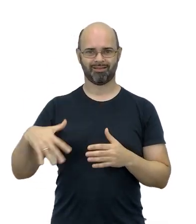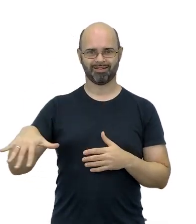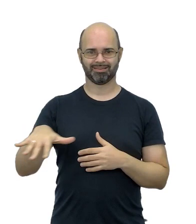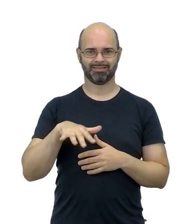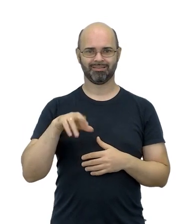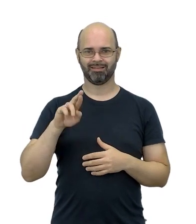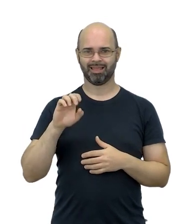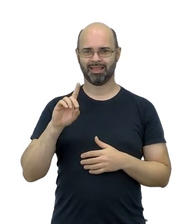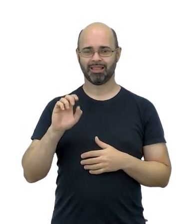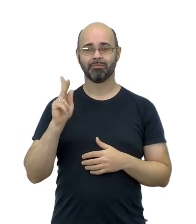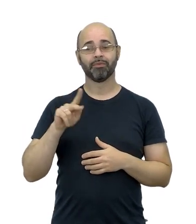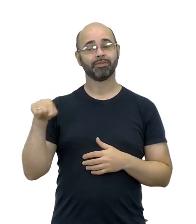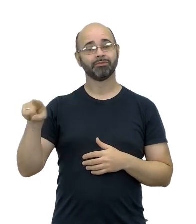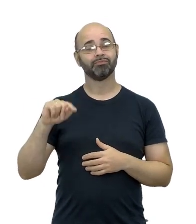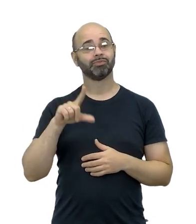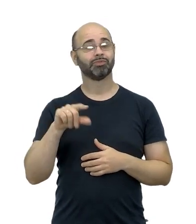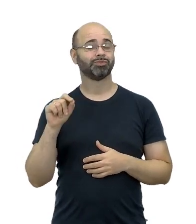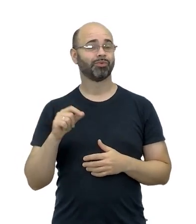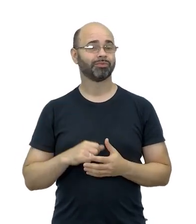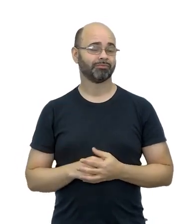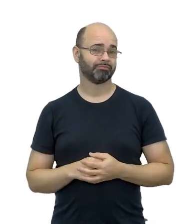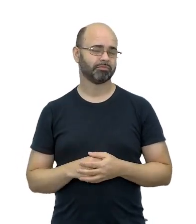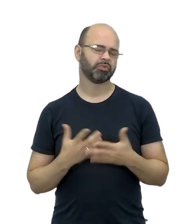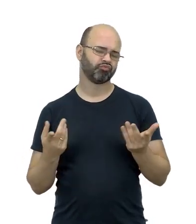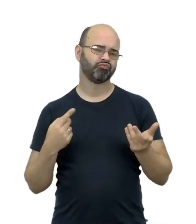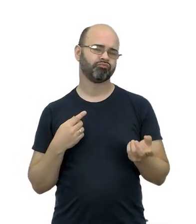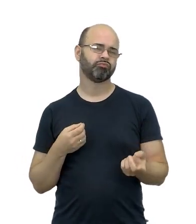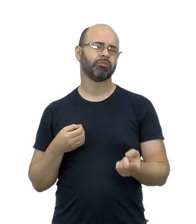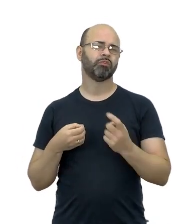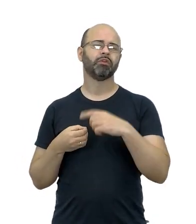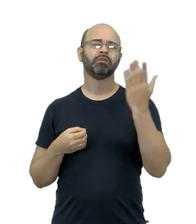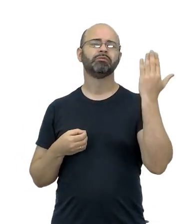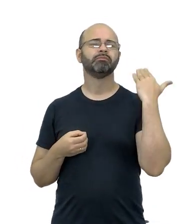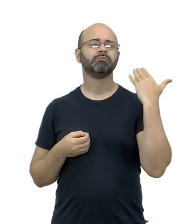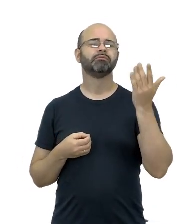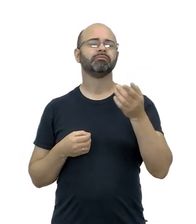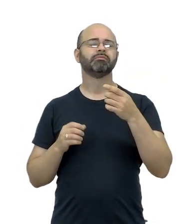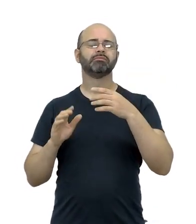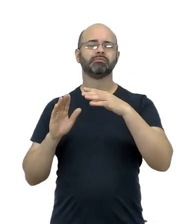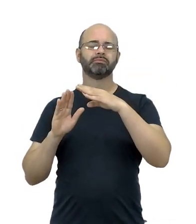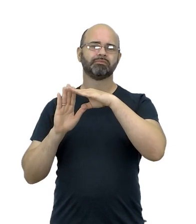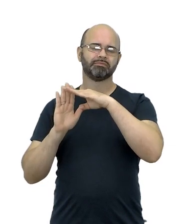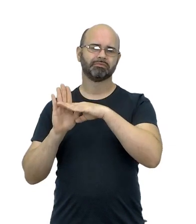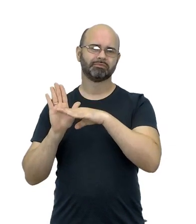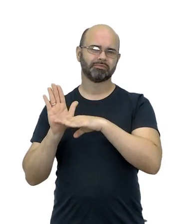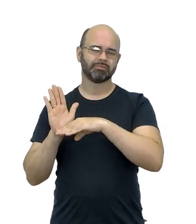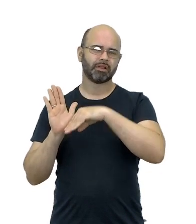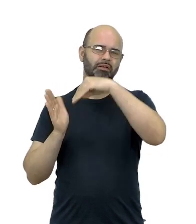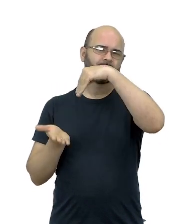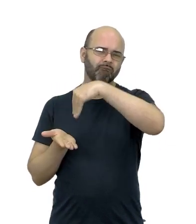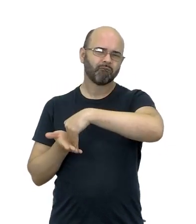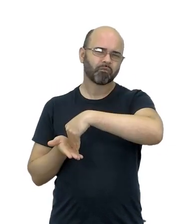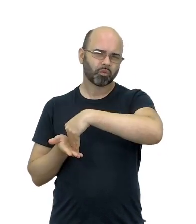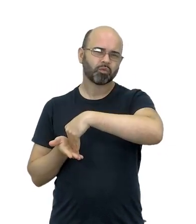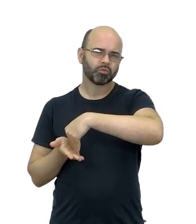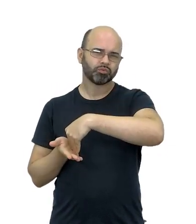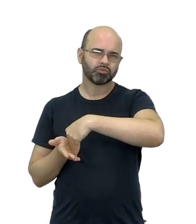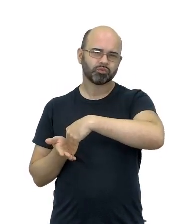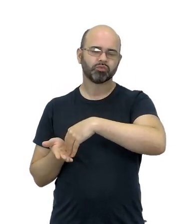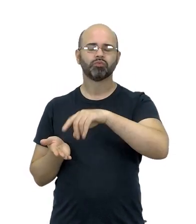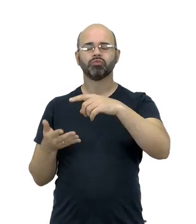A gente está fazendo, no fundo, uma devolutiva. Lá no final das nossas pautas, vocês lembram que a gente tem sempre uma